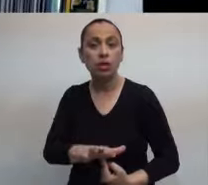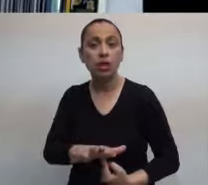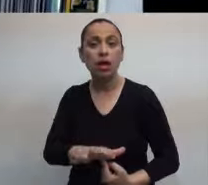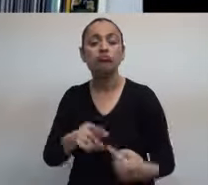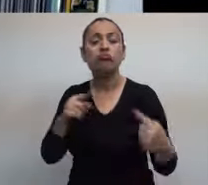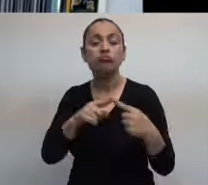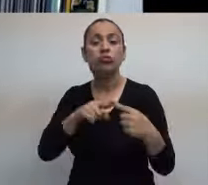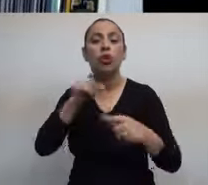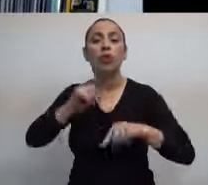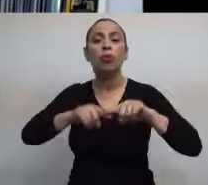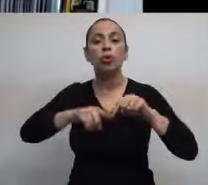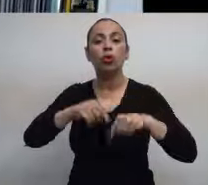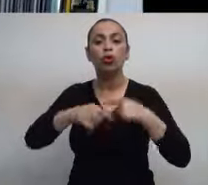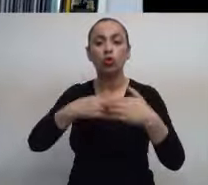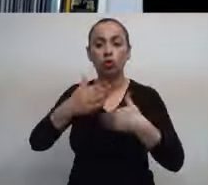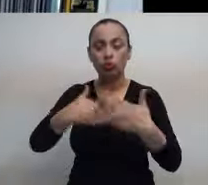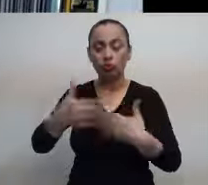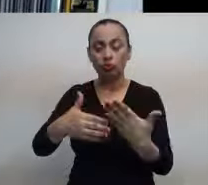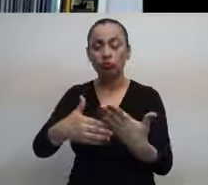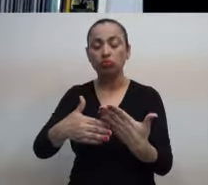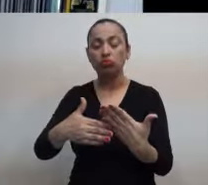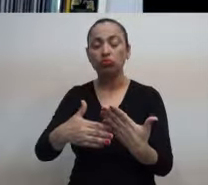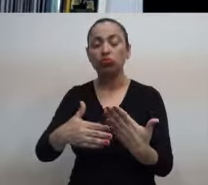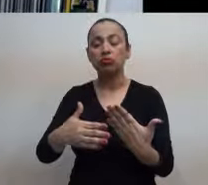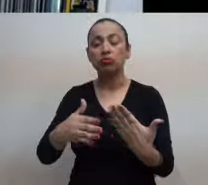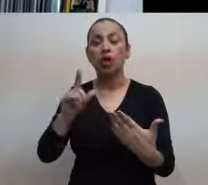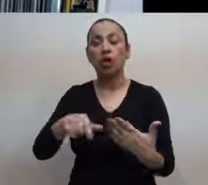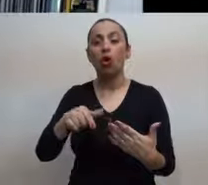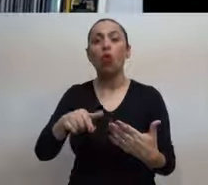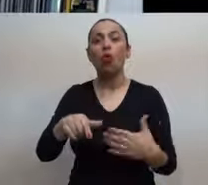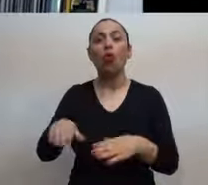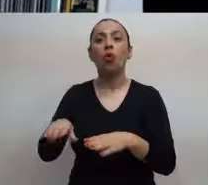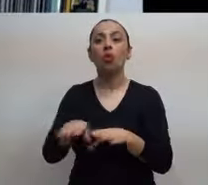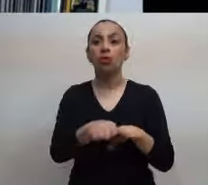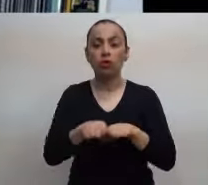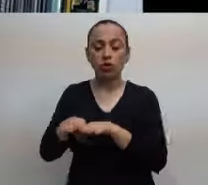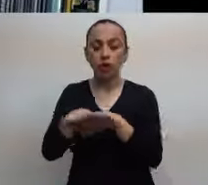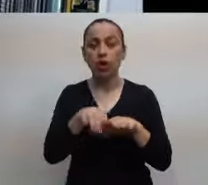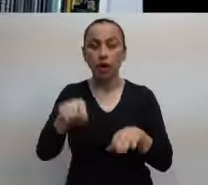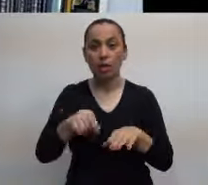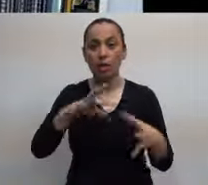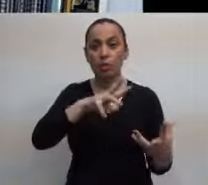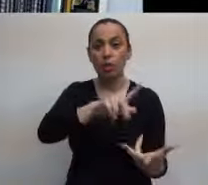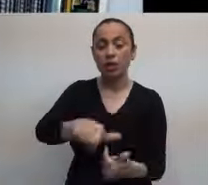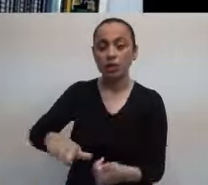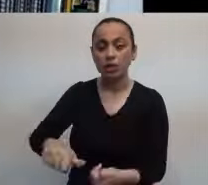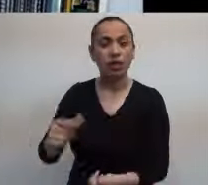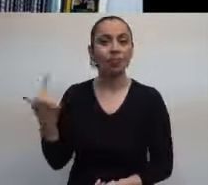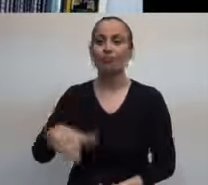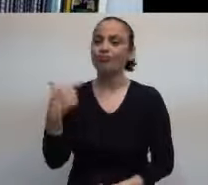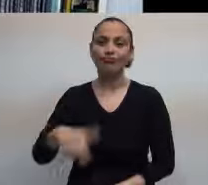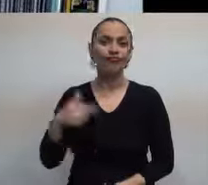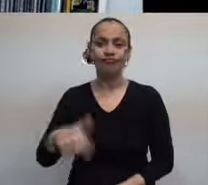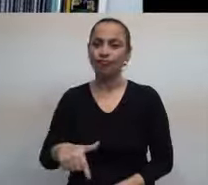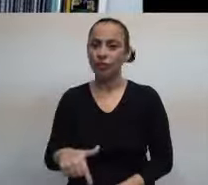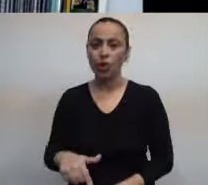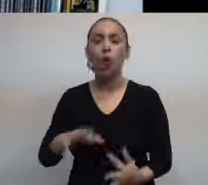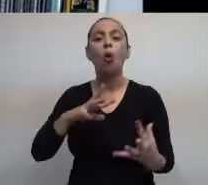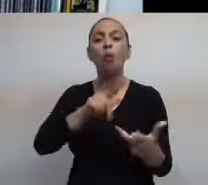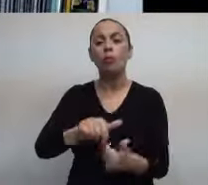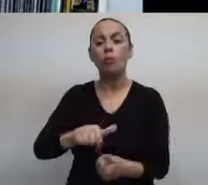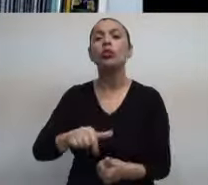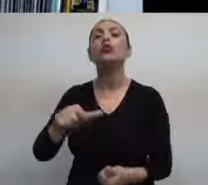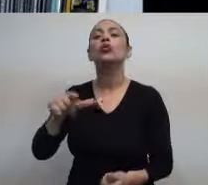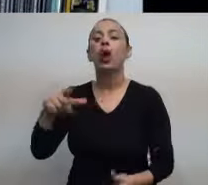produto. O homogêneo nesta globalização ela não existe. O mundo é feito